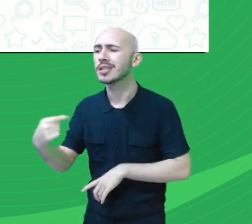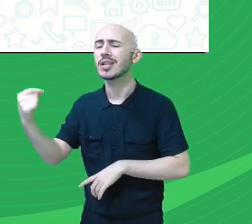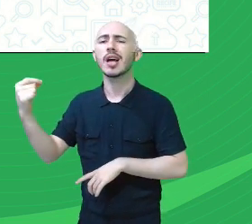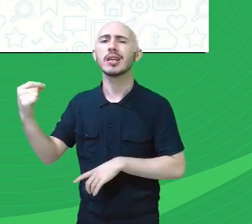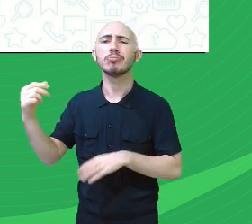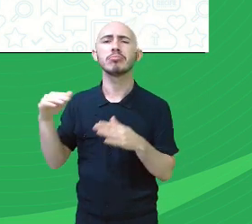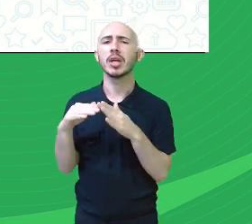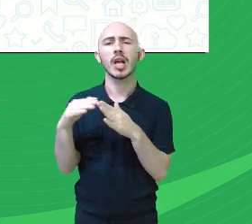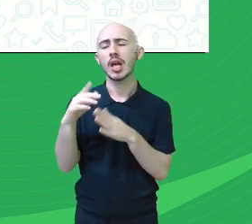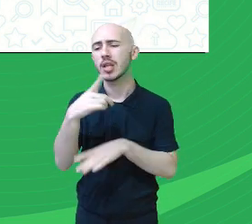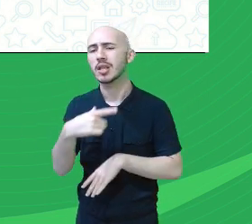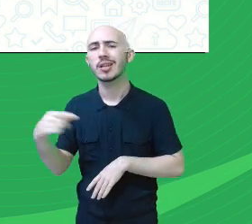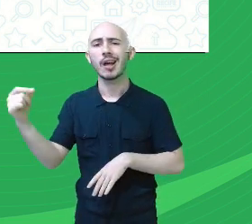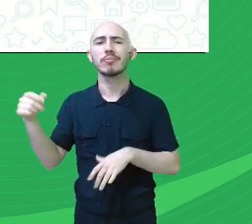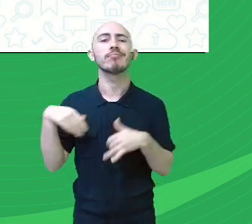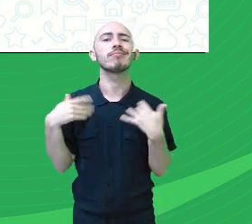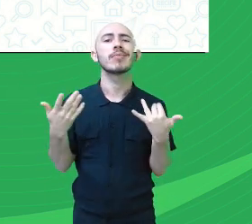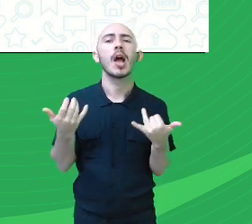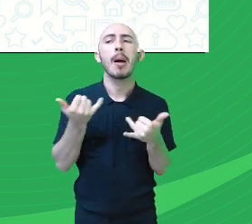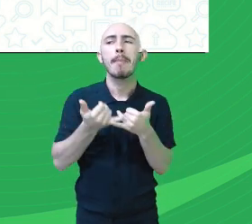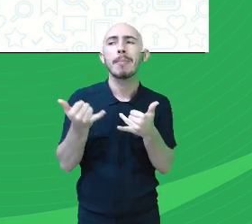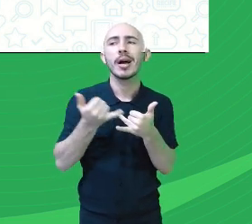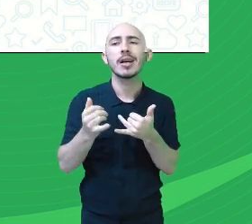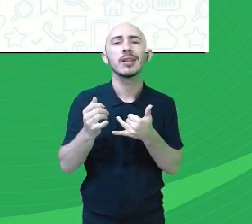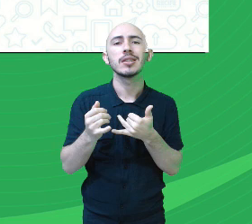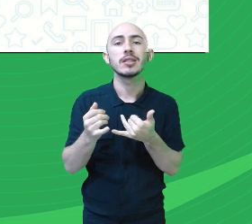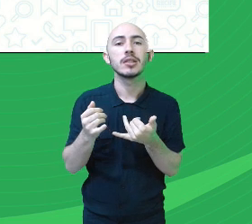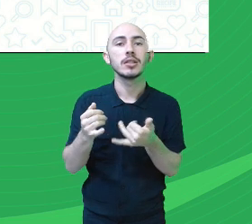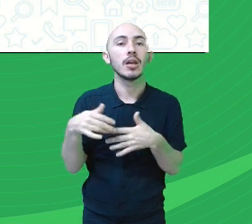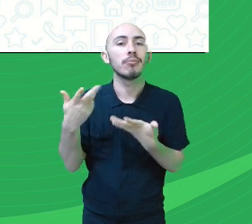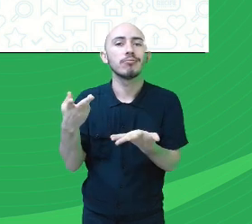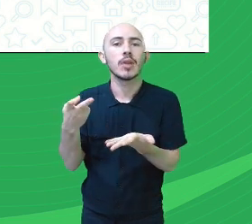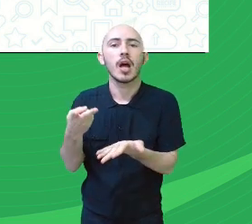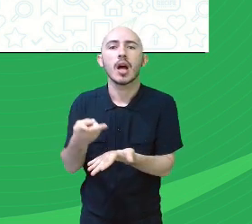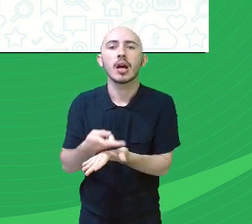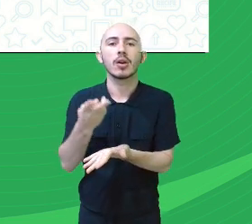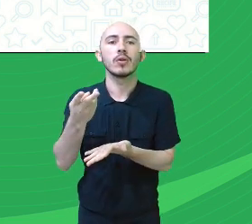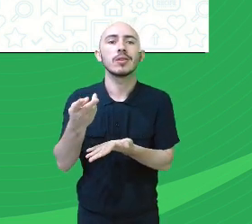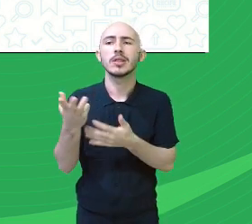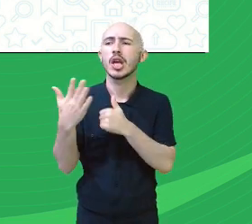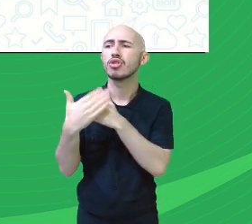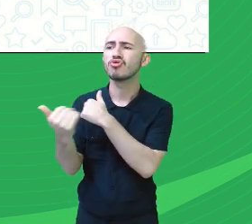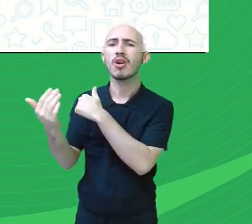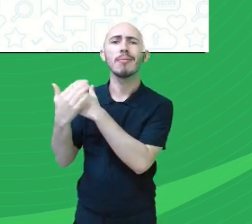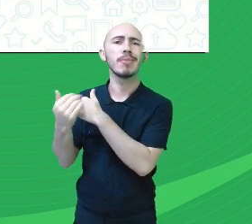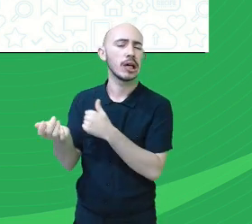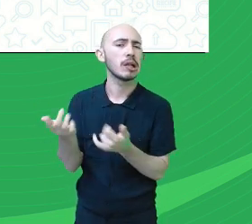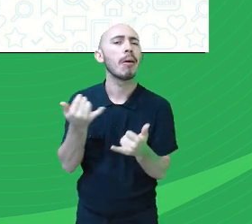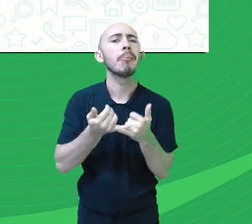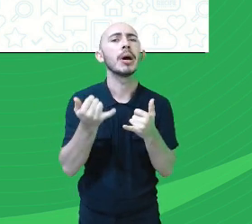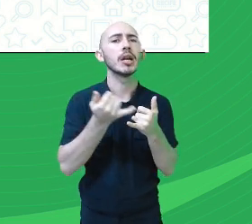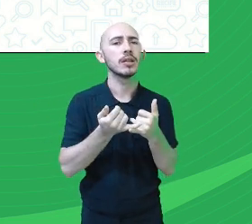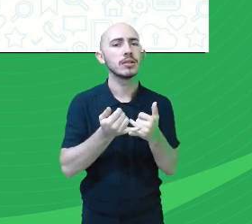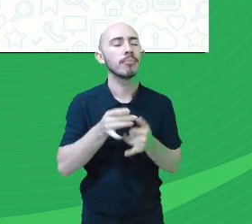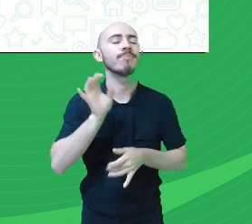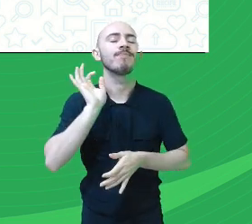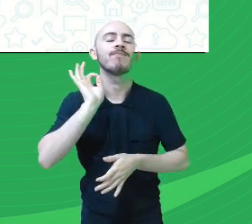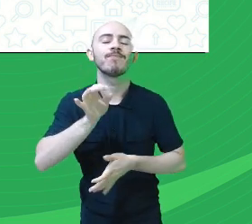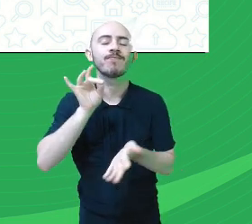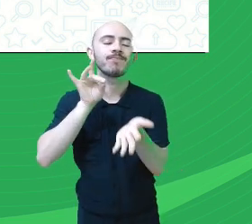de casa. Parecia que algo estava chamando por ele, e era isso